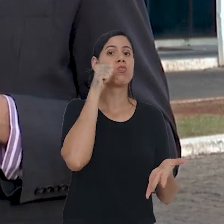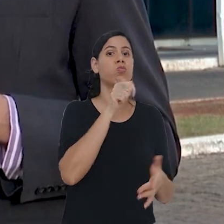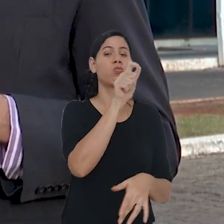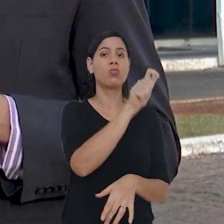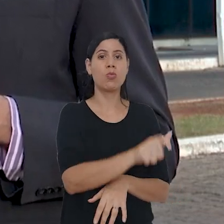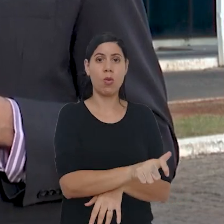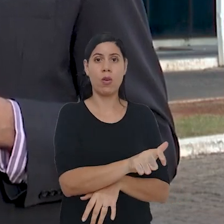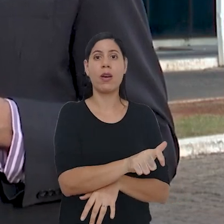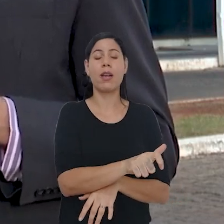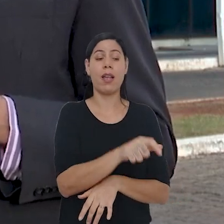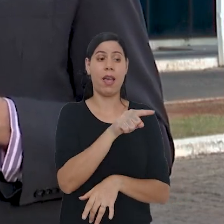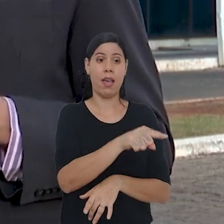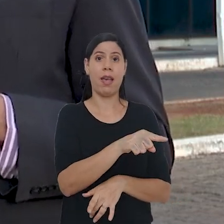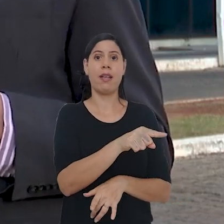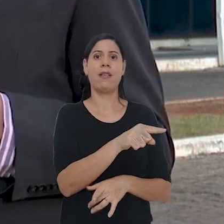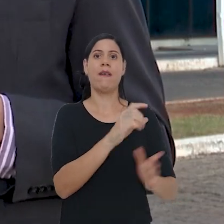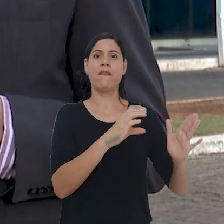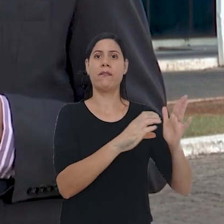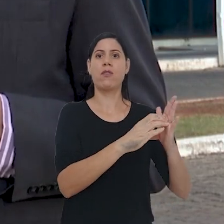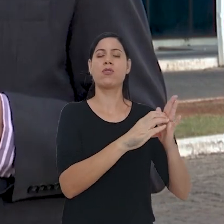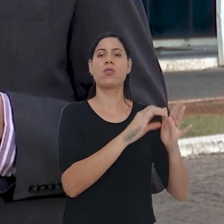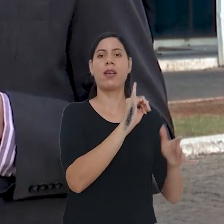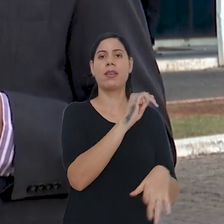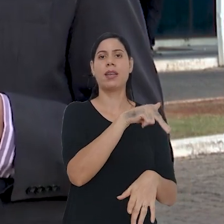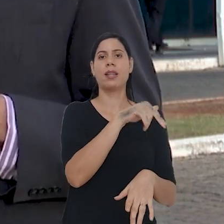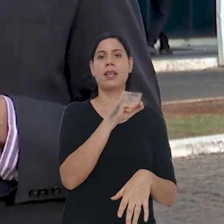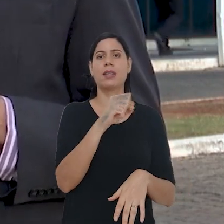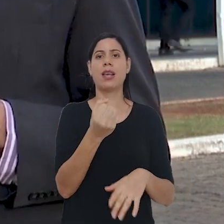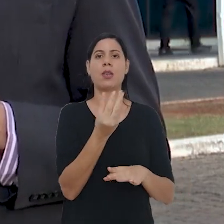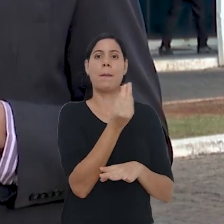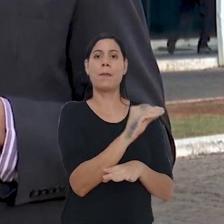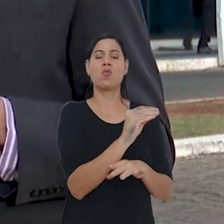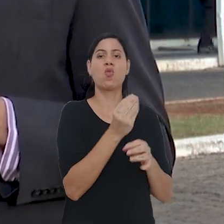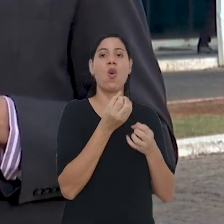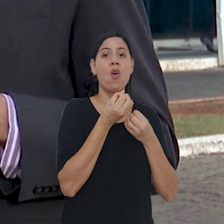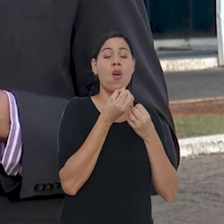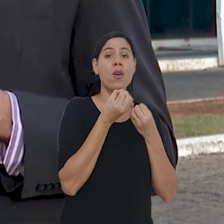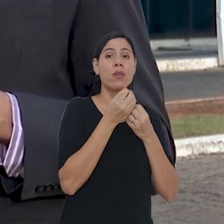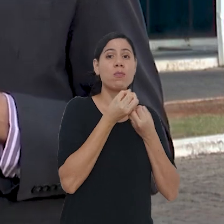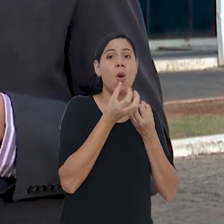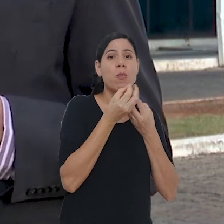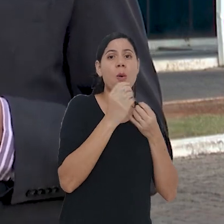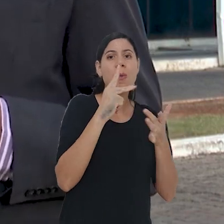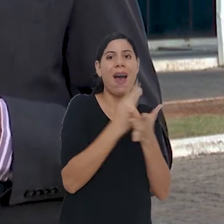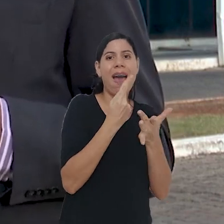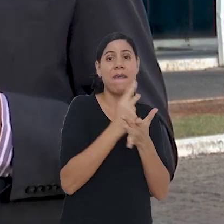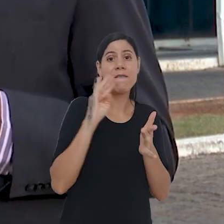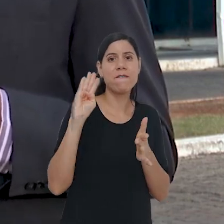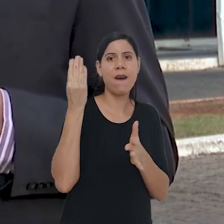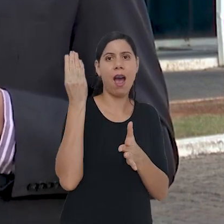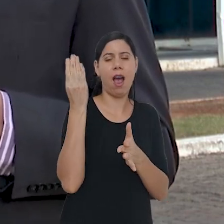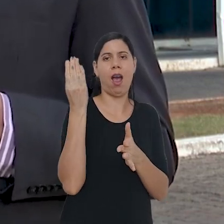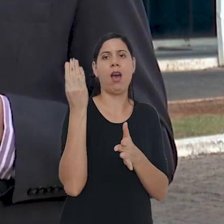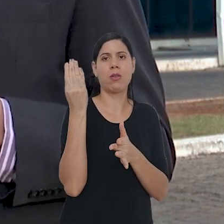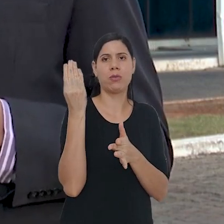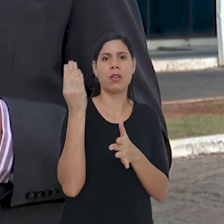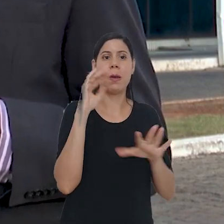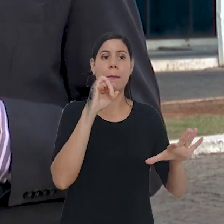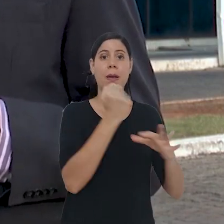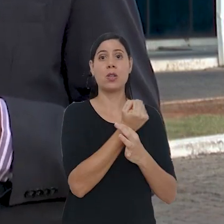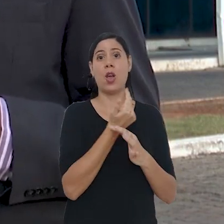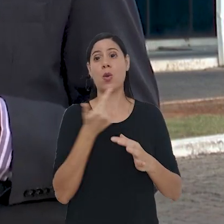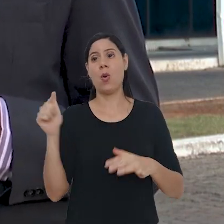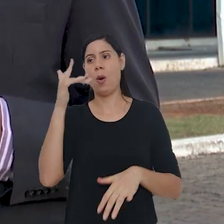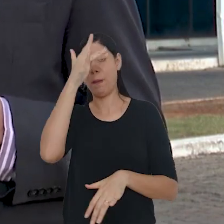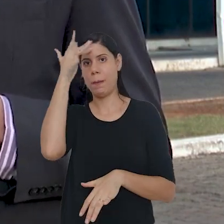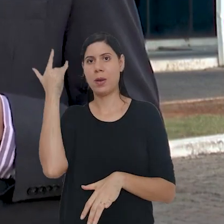por exemplo, a 4ª Turma do Tribunal Regional Federal da Primeira Região manteve a condenação de uma mulher que, na condição de servidora